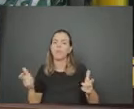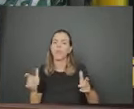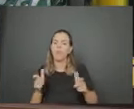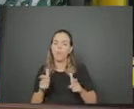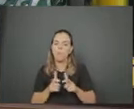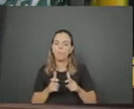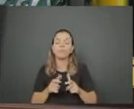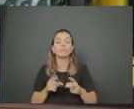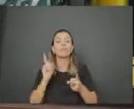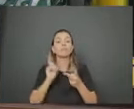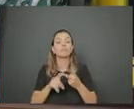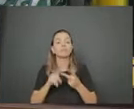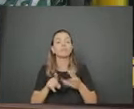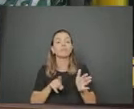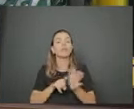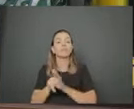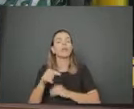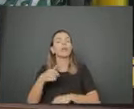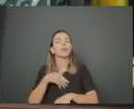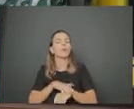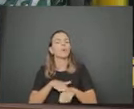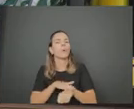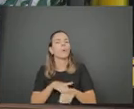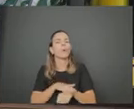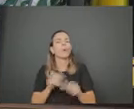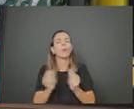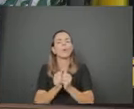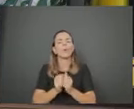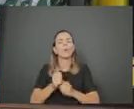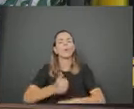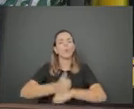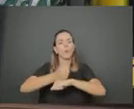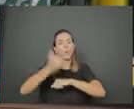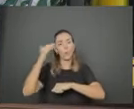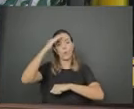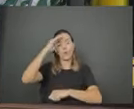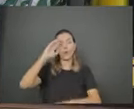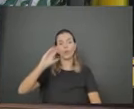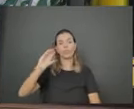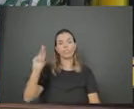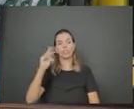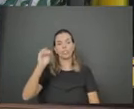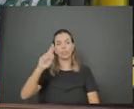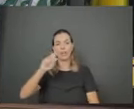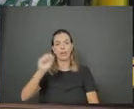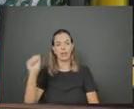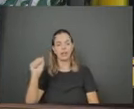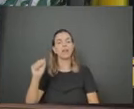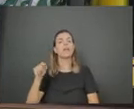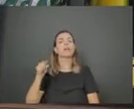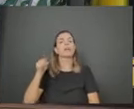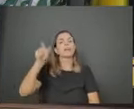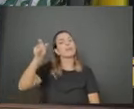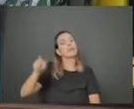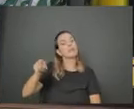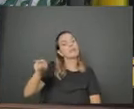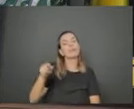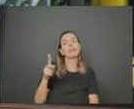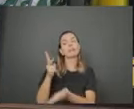eu converso bastante com o coronel Chihar, quando tem reuniões dos nossos CONSEGs, e ele sempre fala a